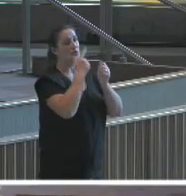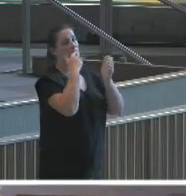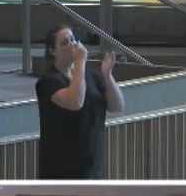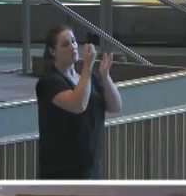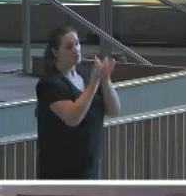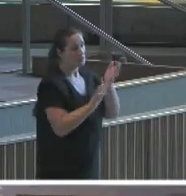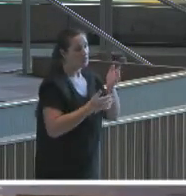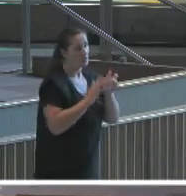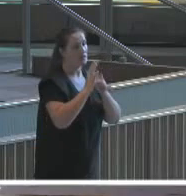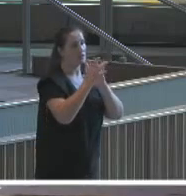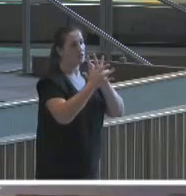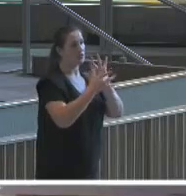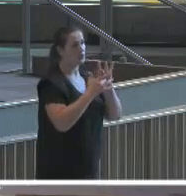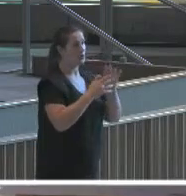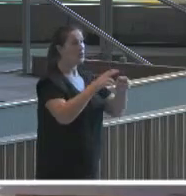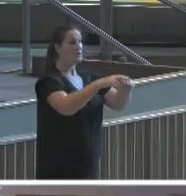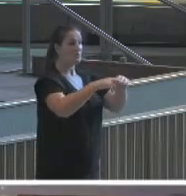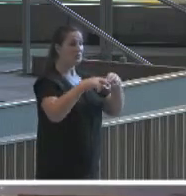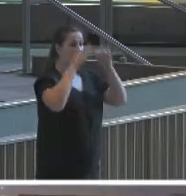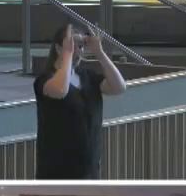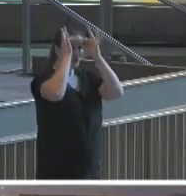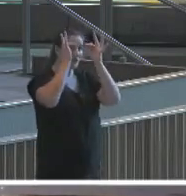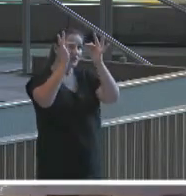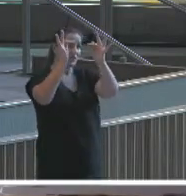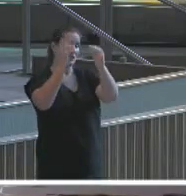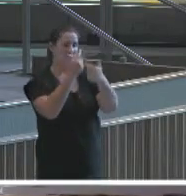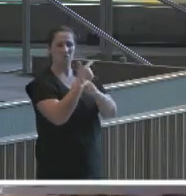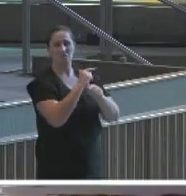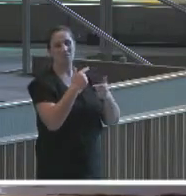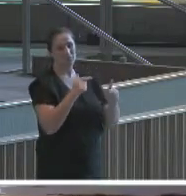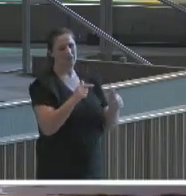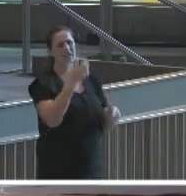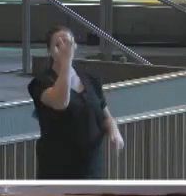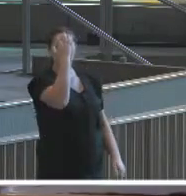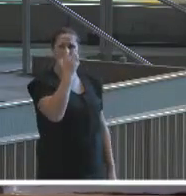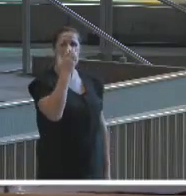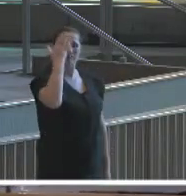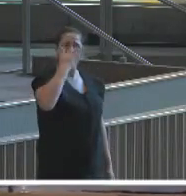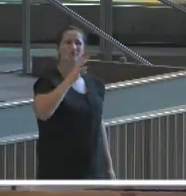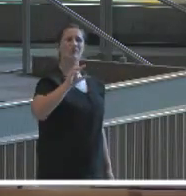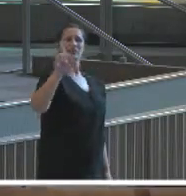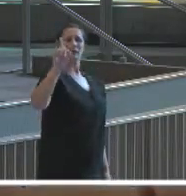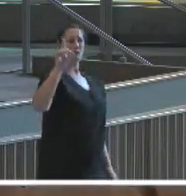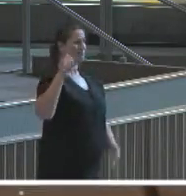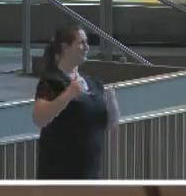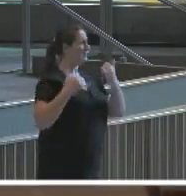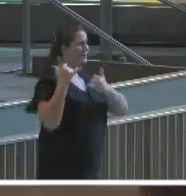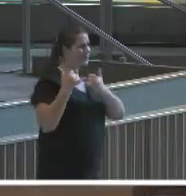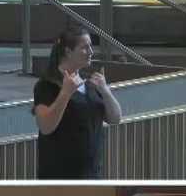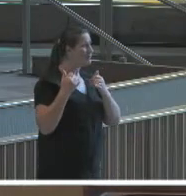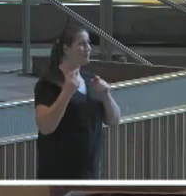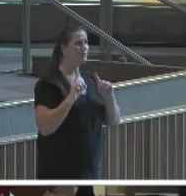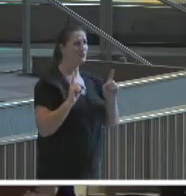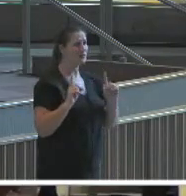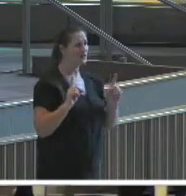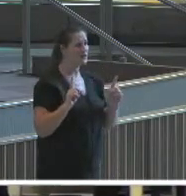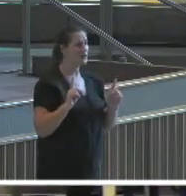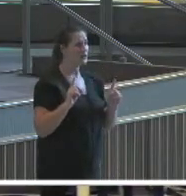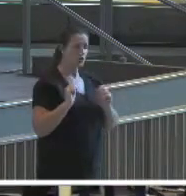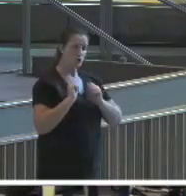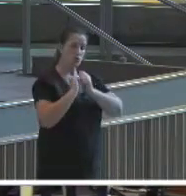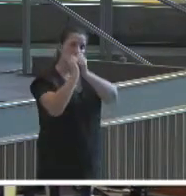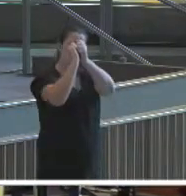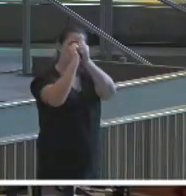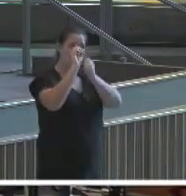Por isso, infidelidade é coisa séria diante de Deus. Não é brincadeira. Andar com Deus é